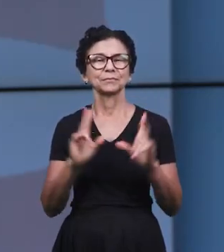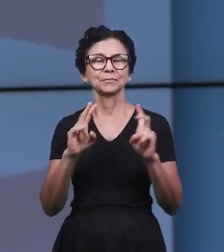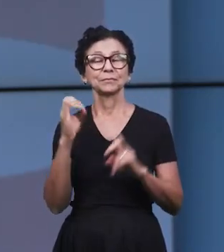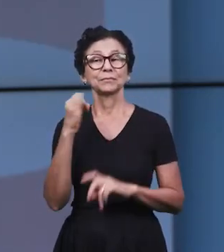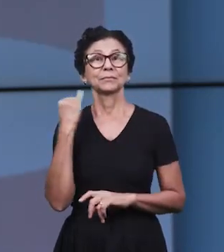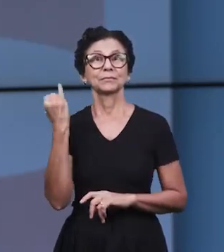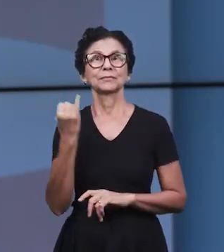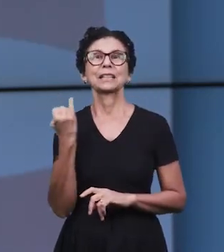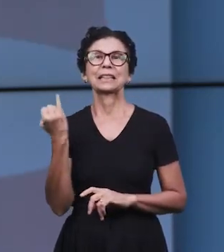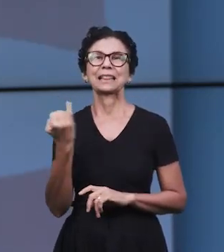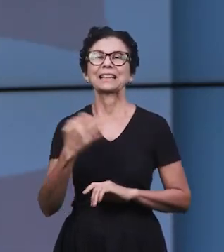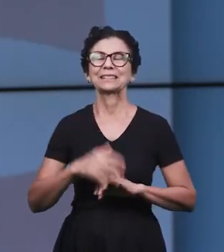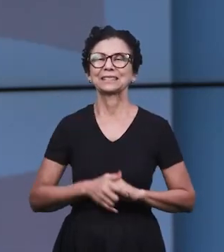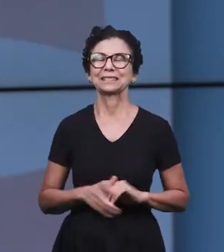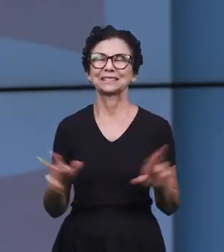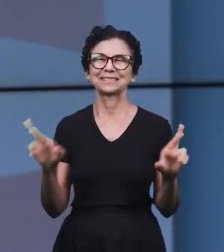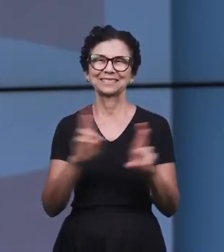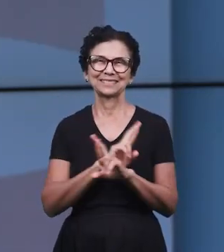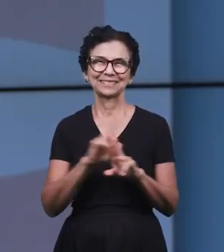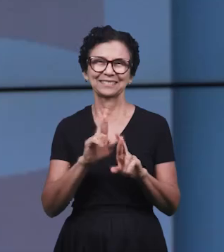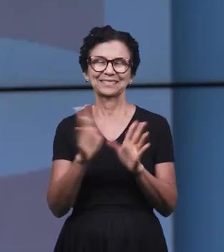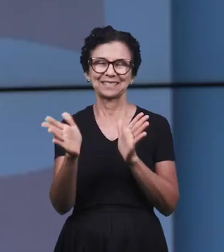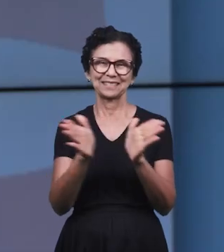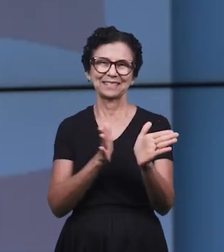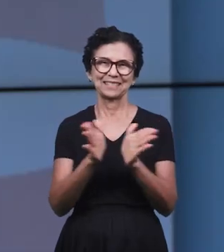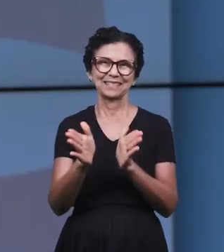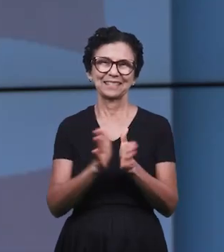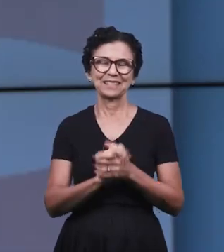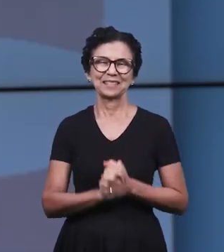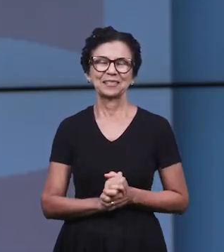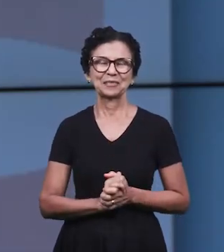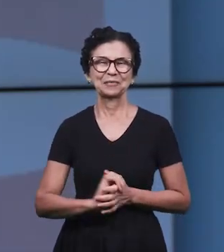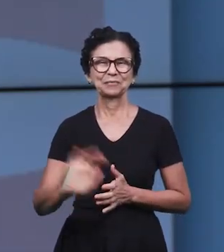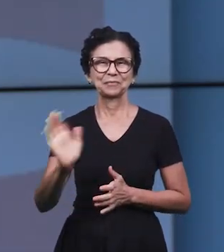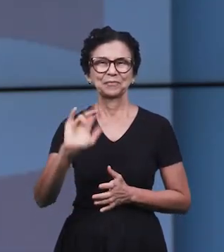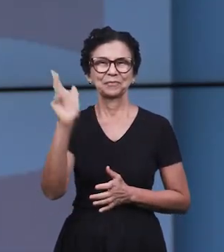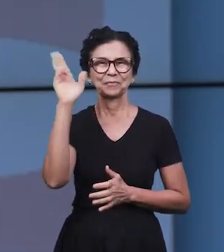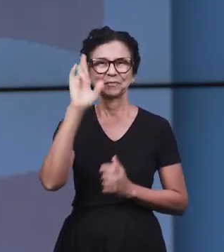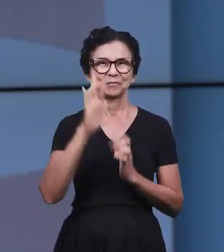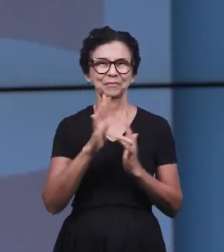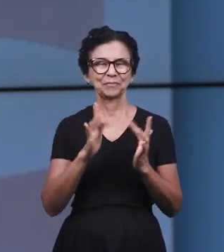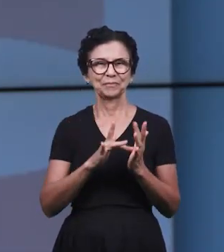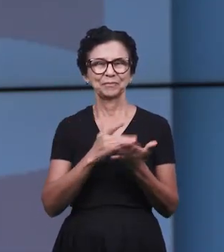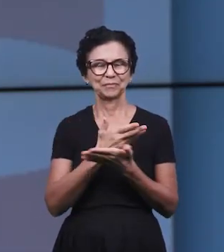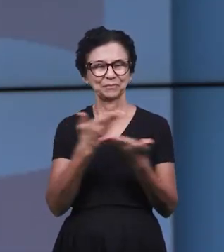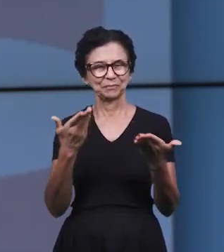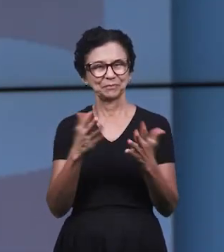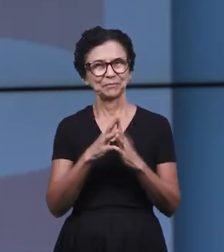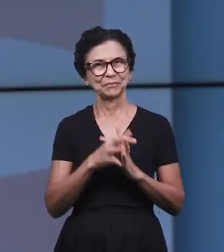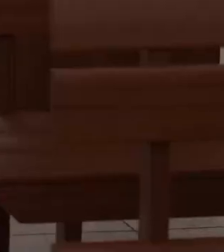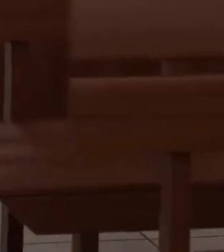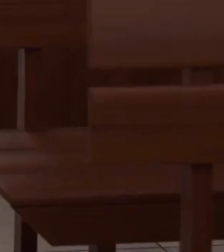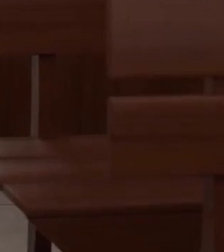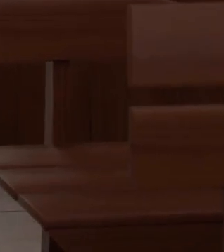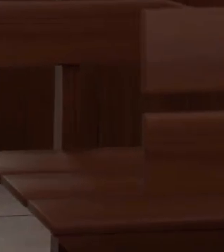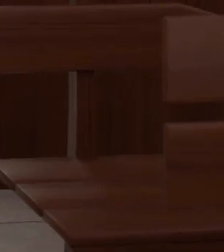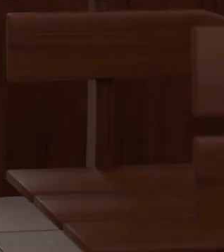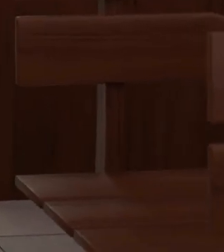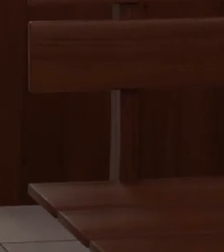temas importantes relacionados à acessibilidade. Até a próxima e que Deus abençoe a todos.